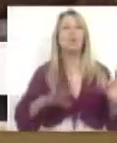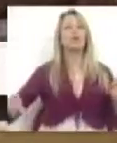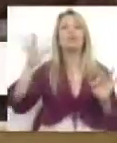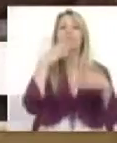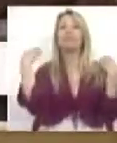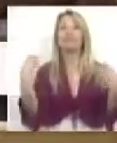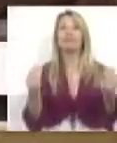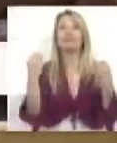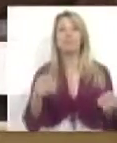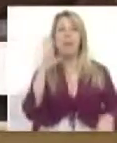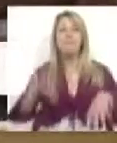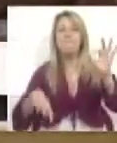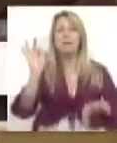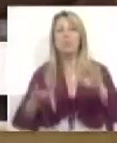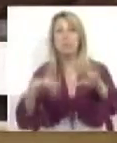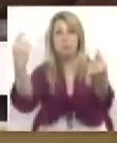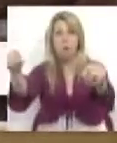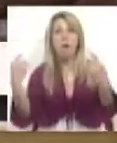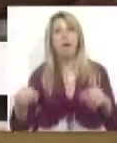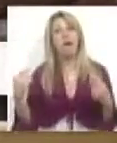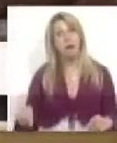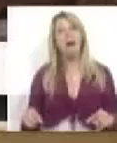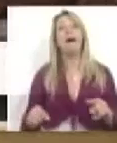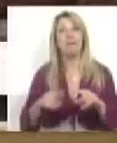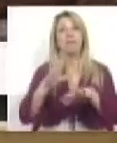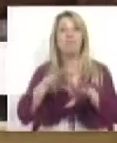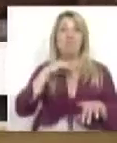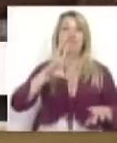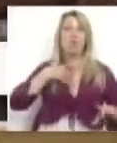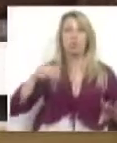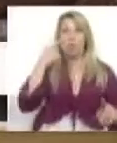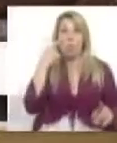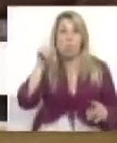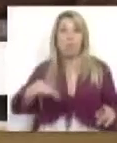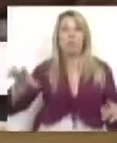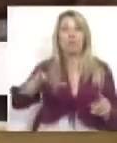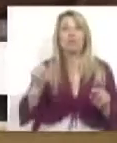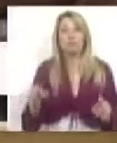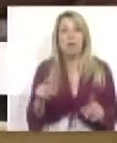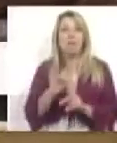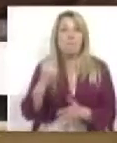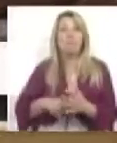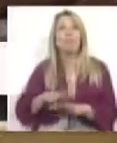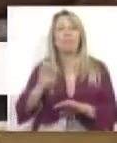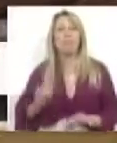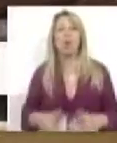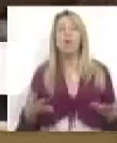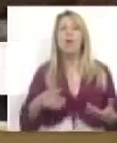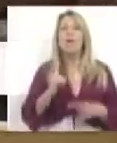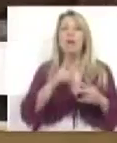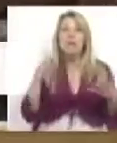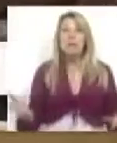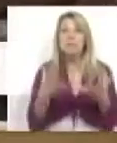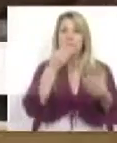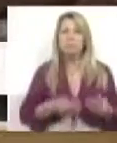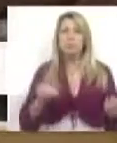contabilidade de inúmeras empresas por esse mundo fora. É preciso separar de vez o que são incentivos legítimos e devidos a uma